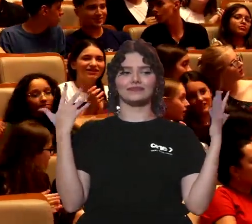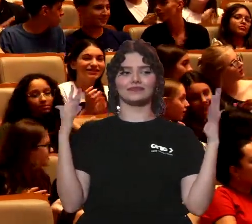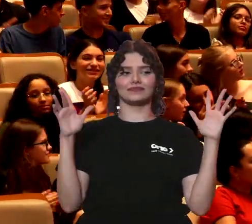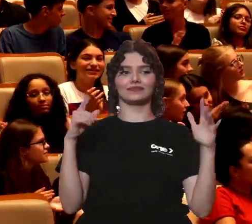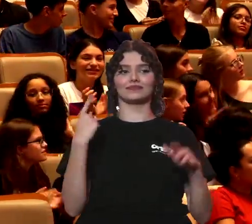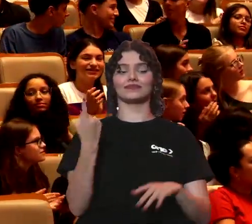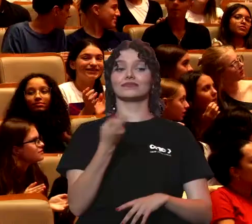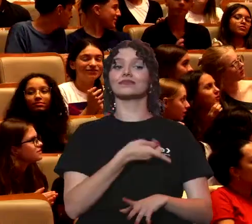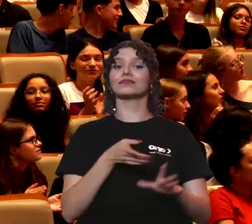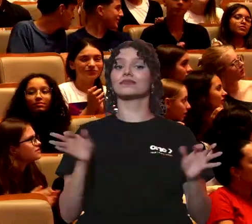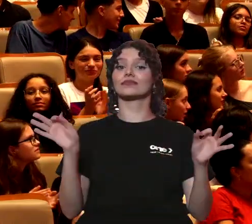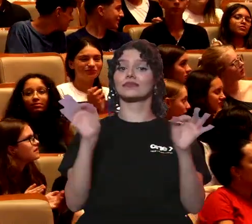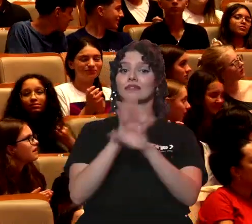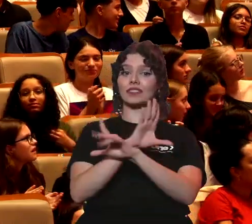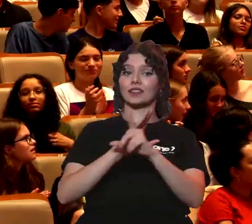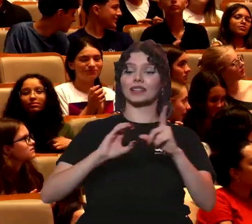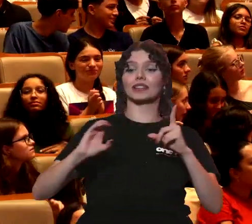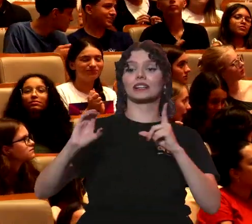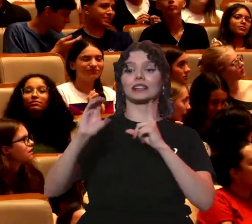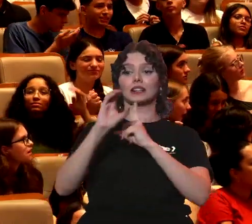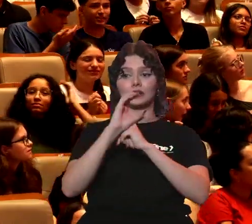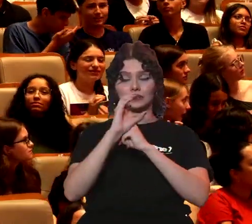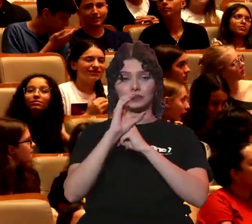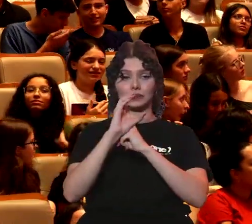Nós vamos encerrar este culto